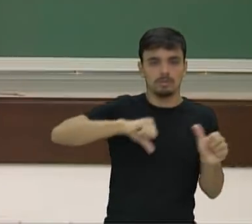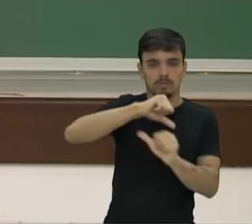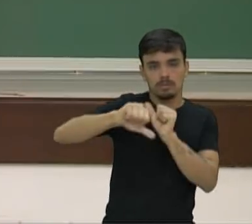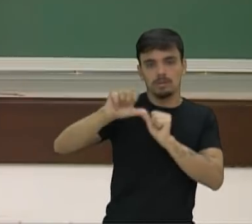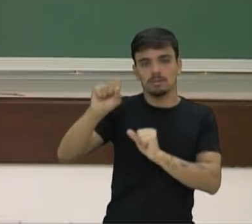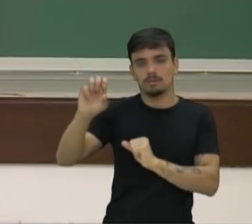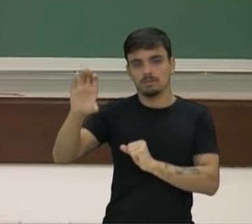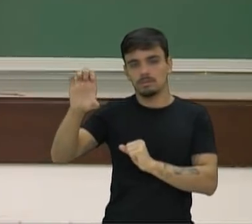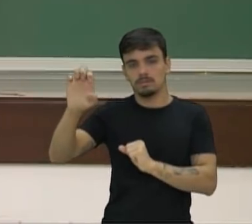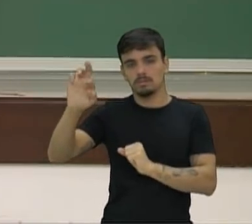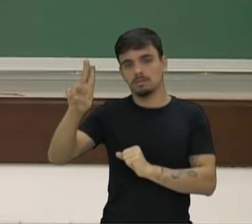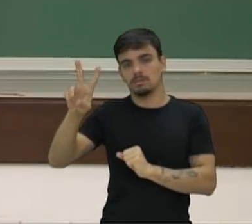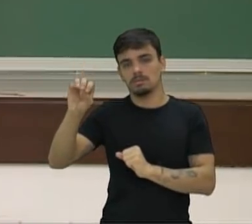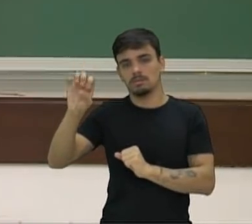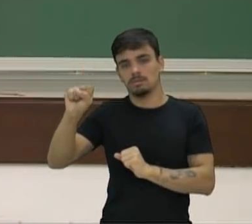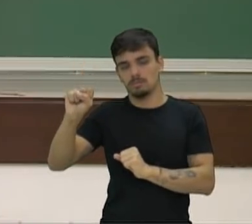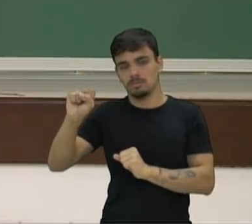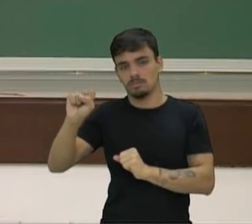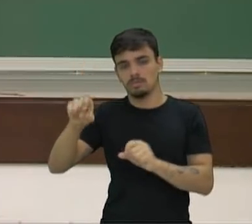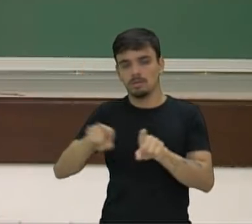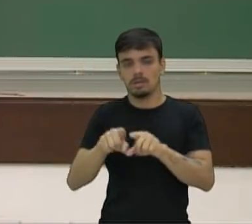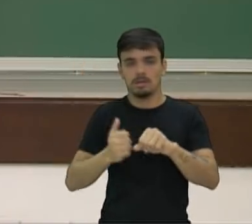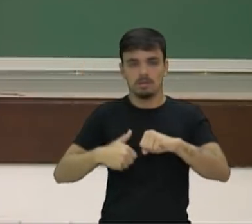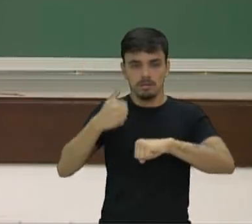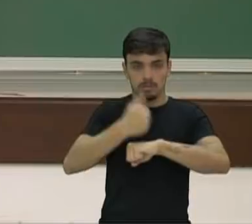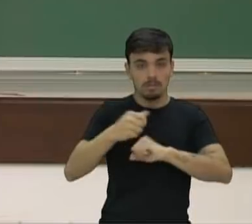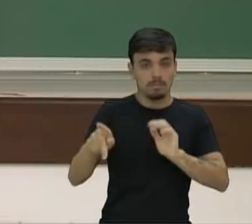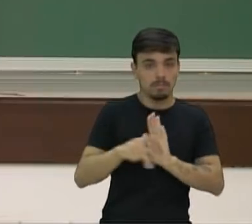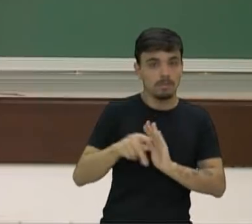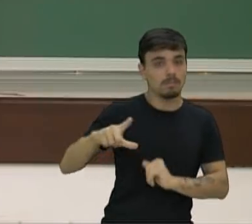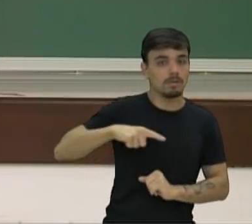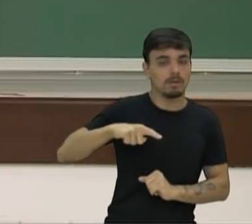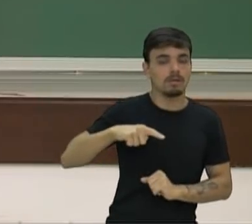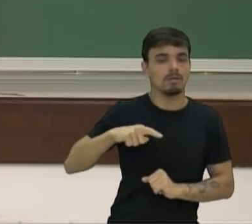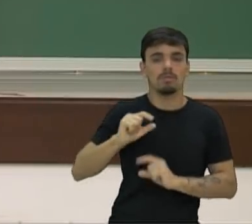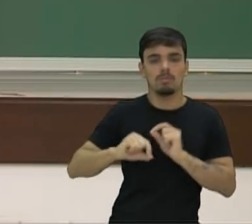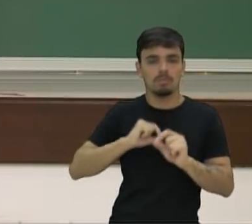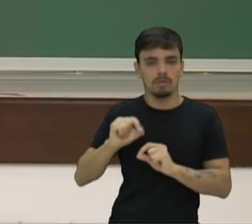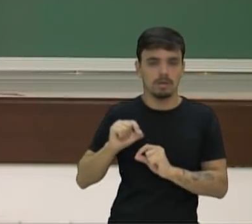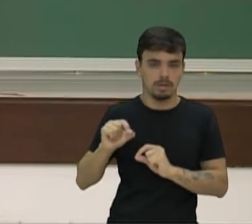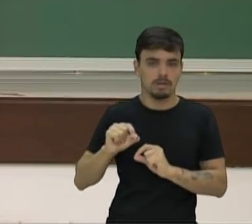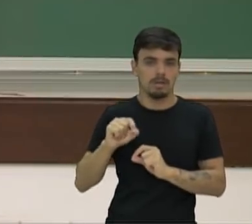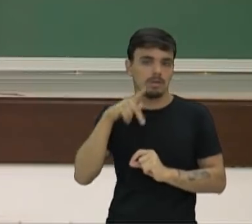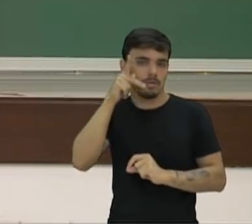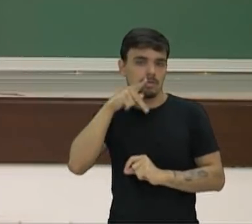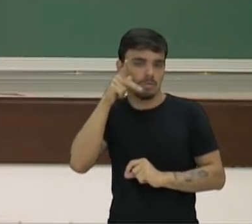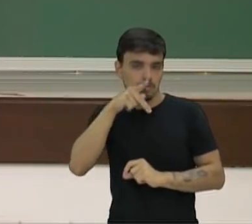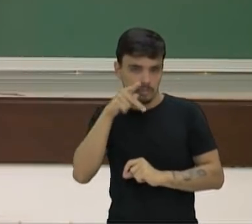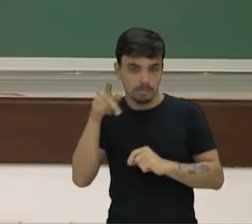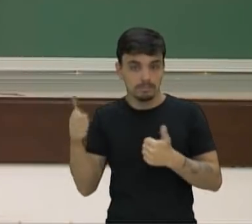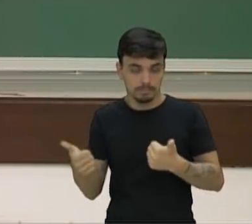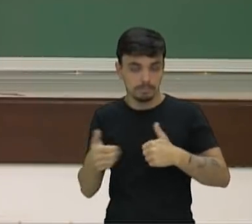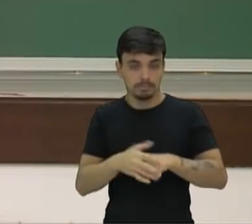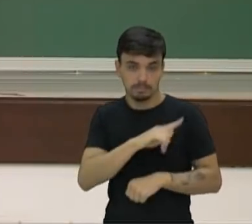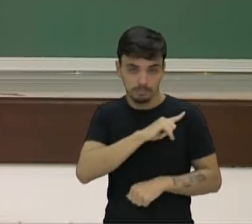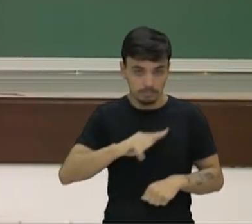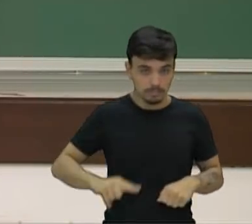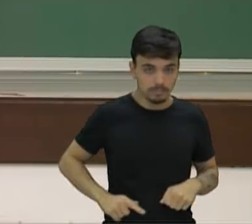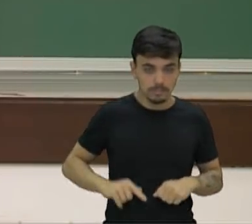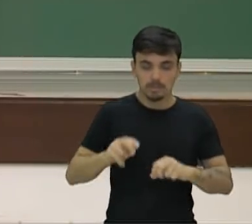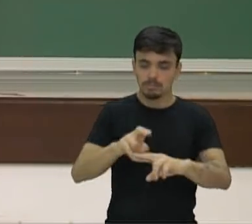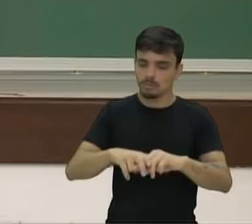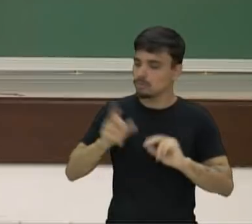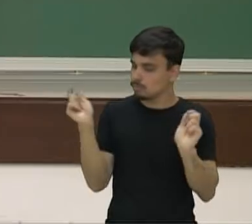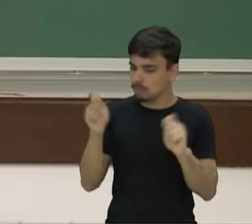servos, propriedades do governo espartano. Não eram escravizados, não podiam ser vendidos, eles estavam